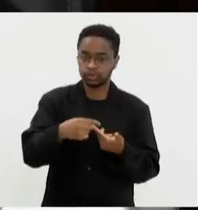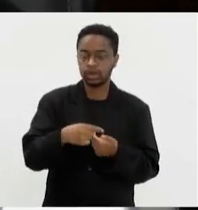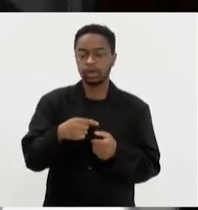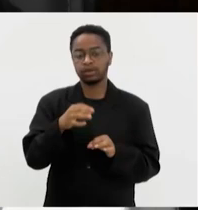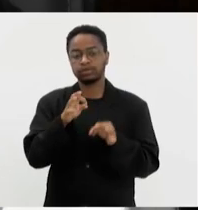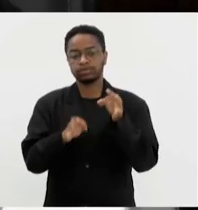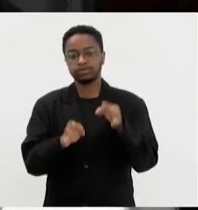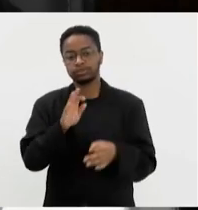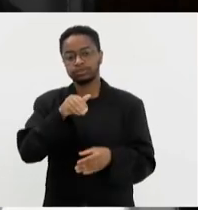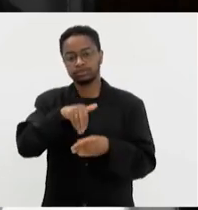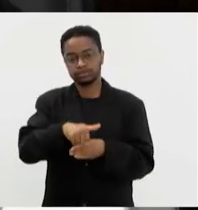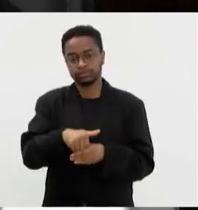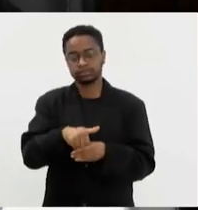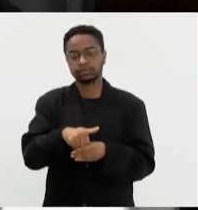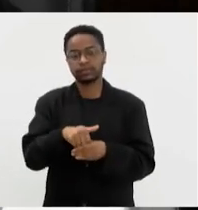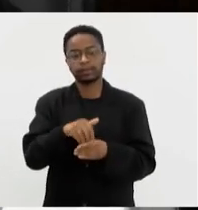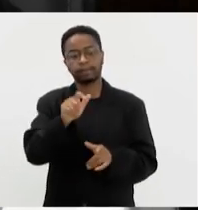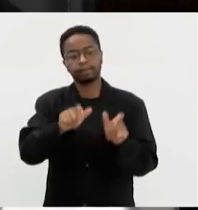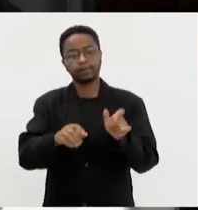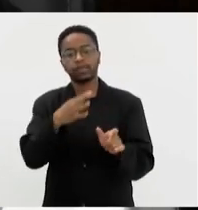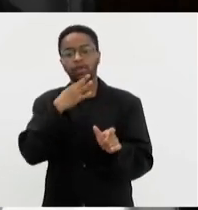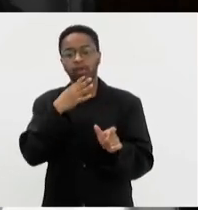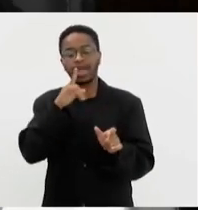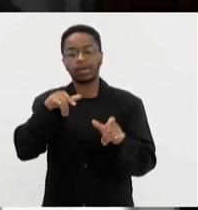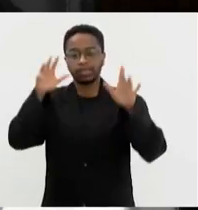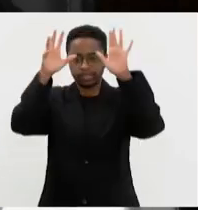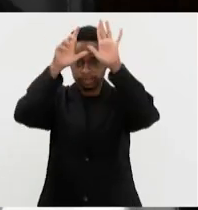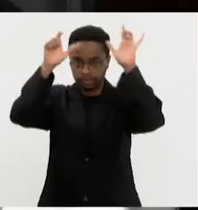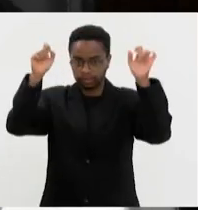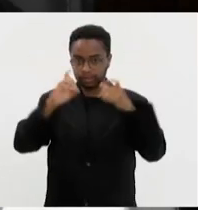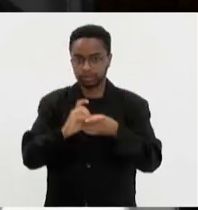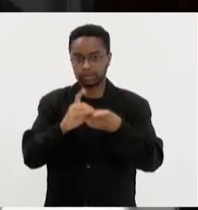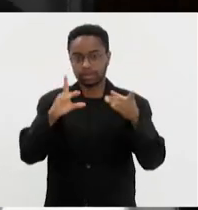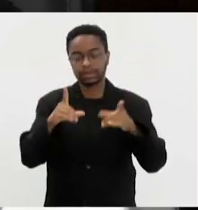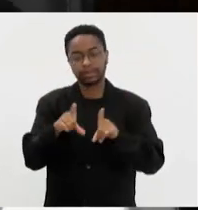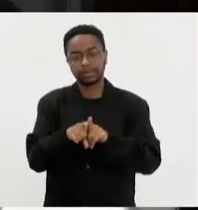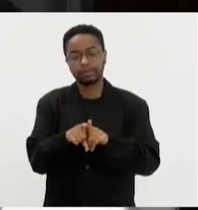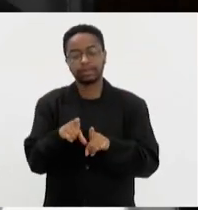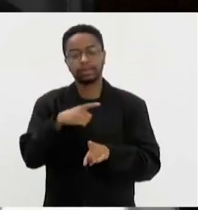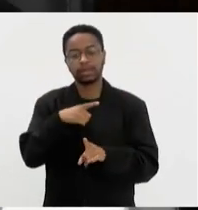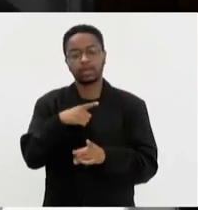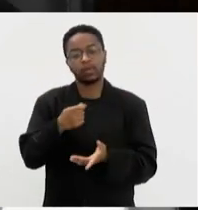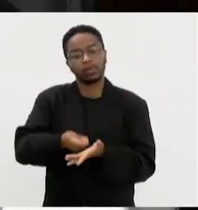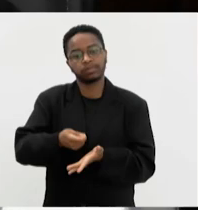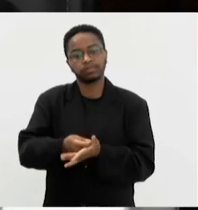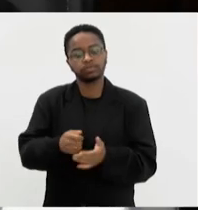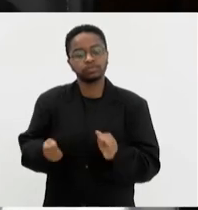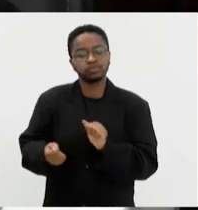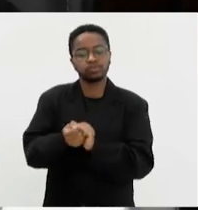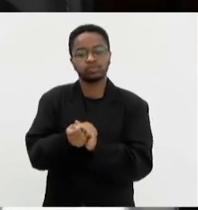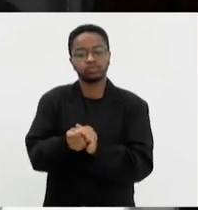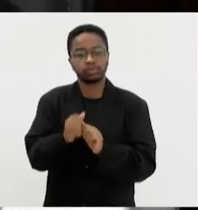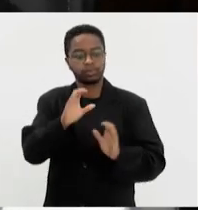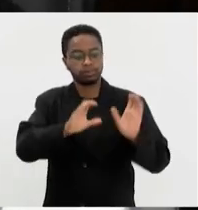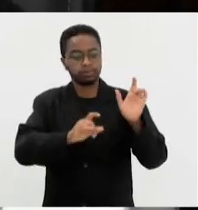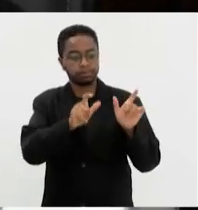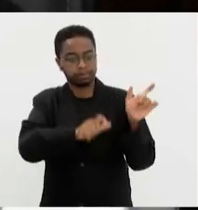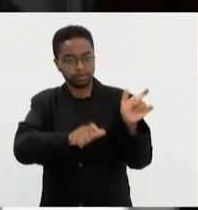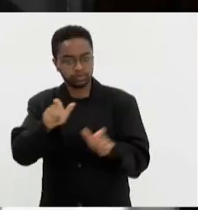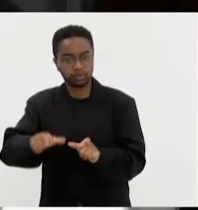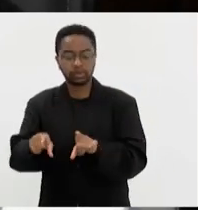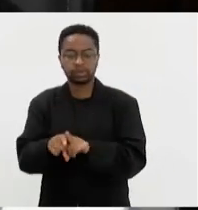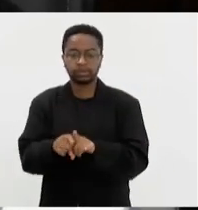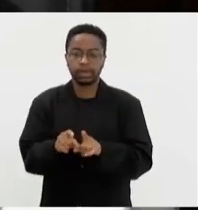eleitoral Ela é conhecida como tribunal da democracia e tem o dever de estar presente dos cidadãos dos eleitores e dos